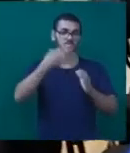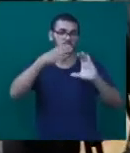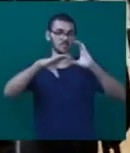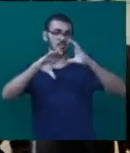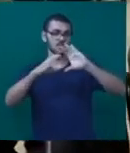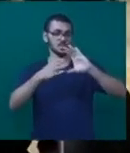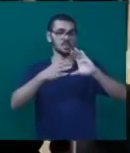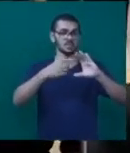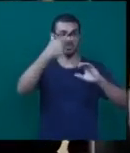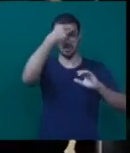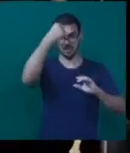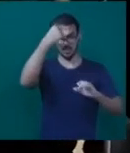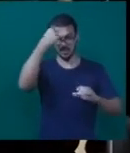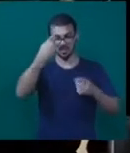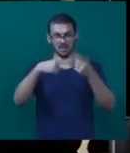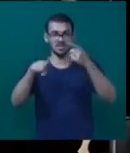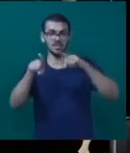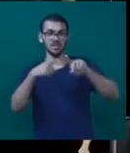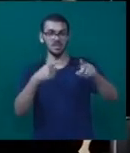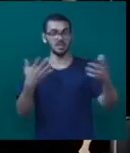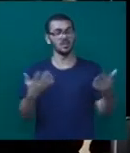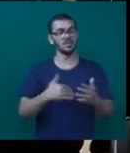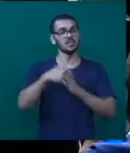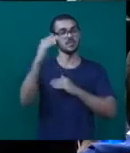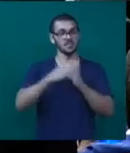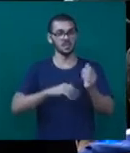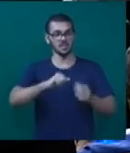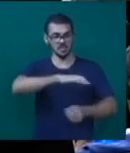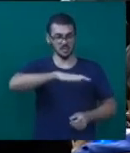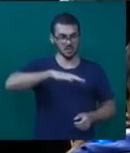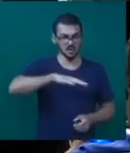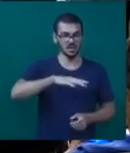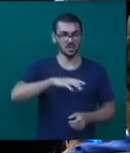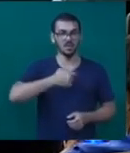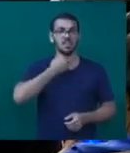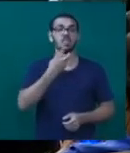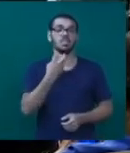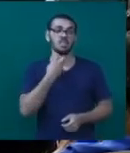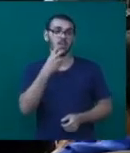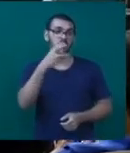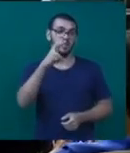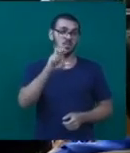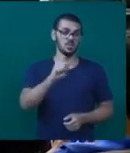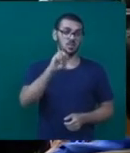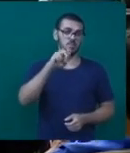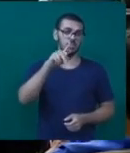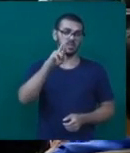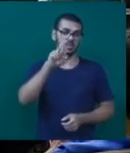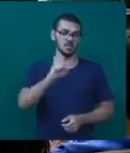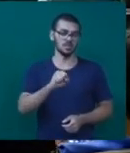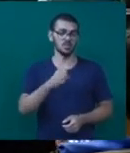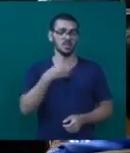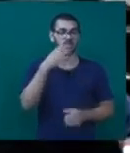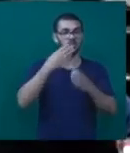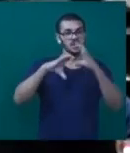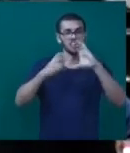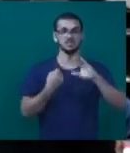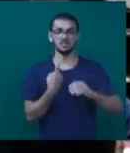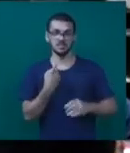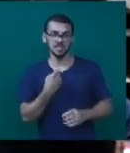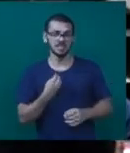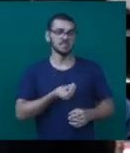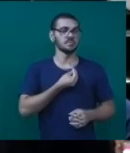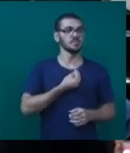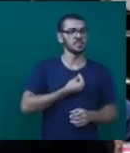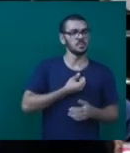A coralista se profissionalizou na área, é soprano e solista. Participar do Coral da UFO abriu várias portas.